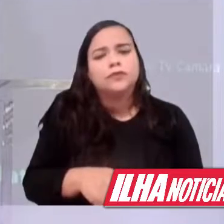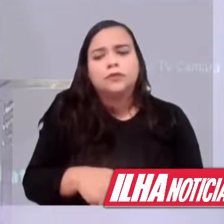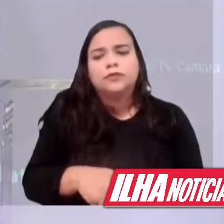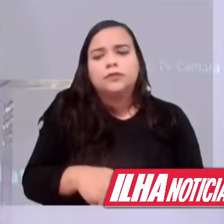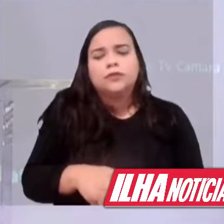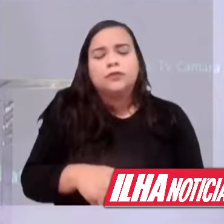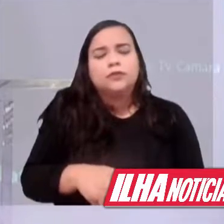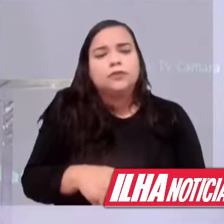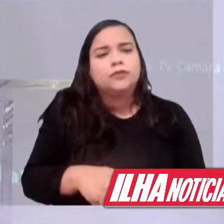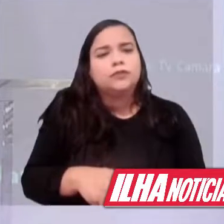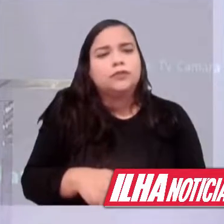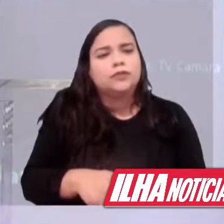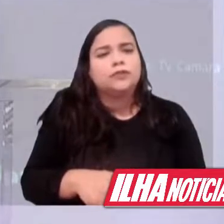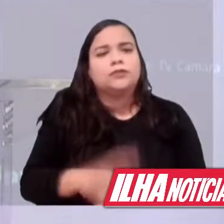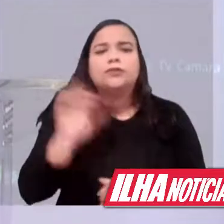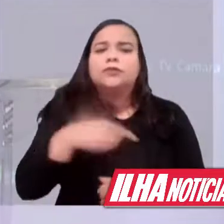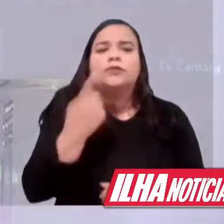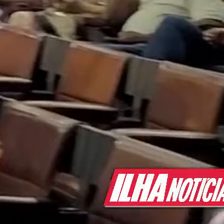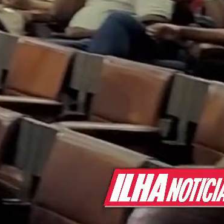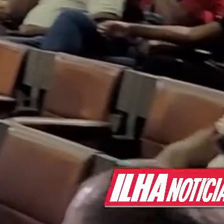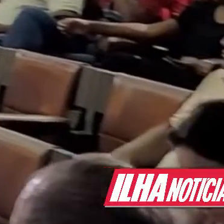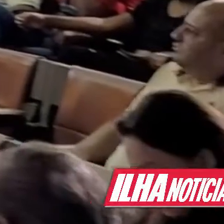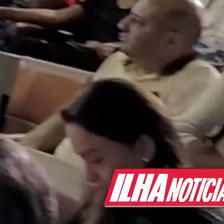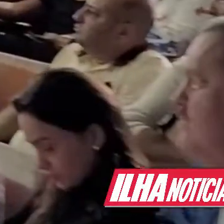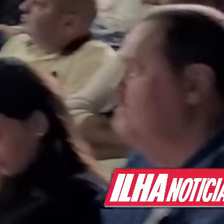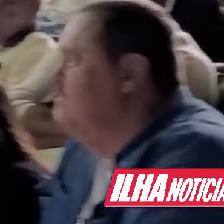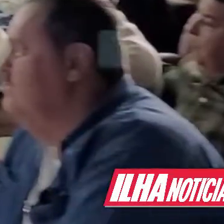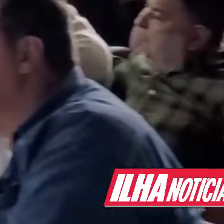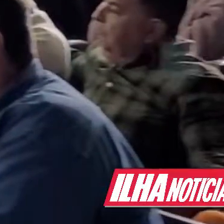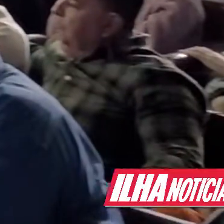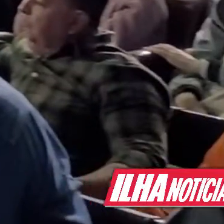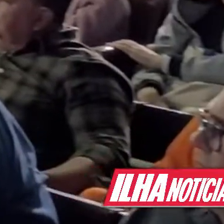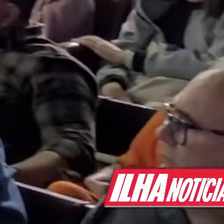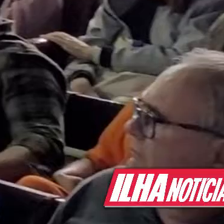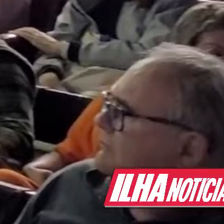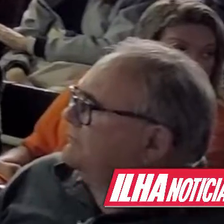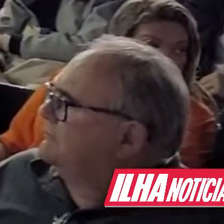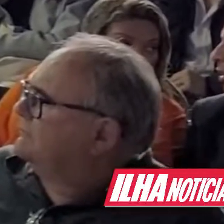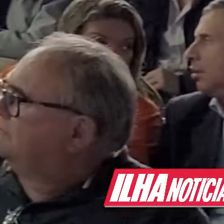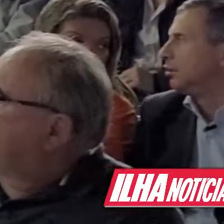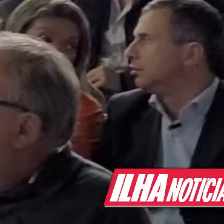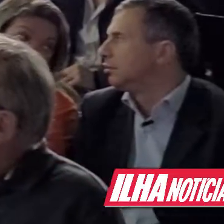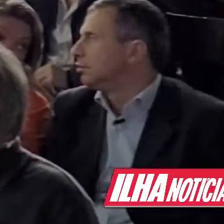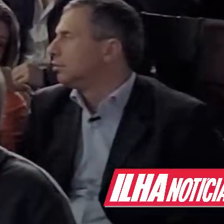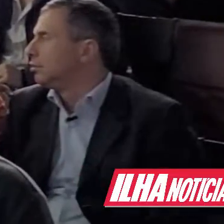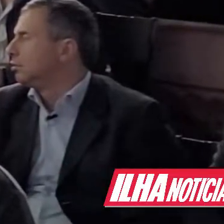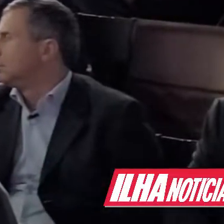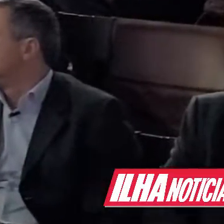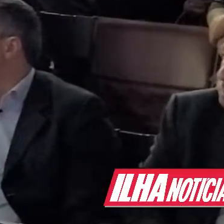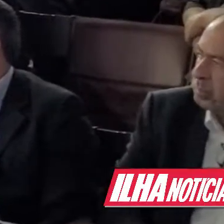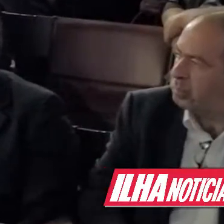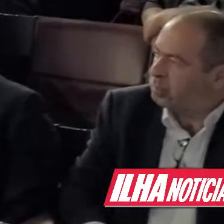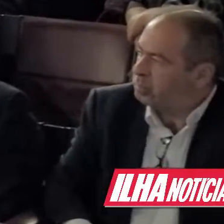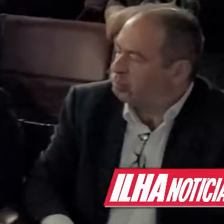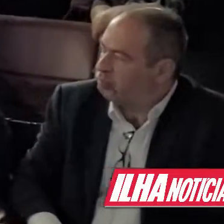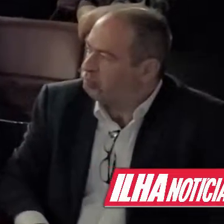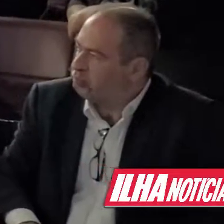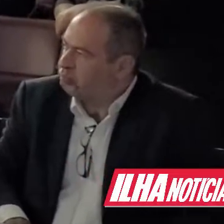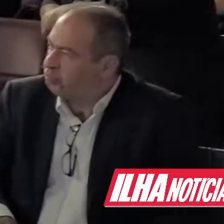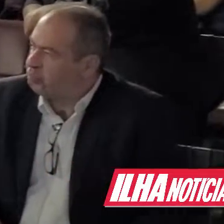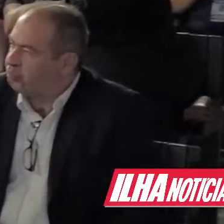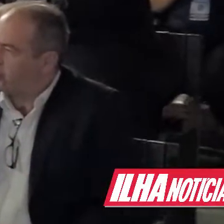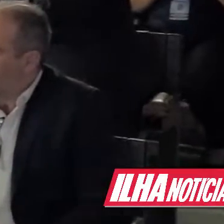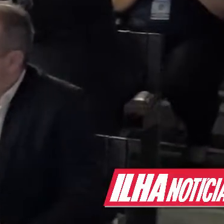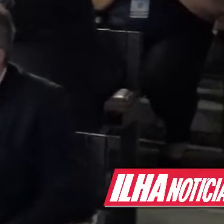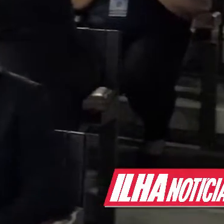nós conseguimos fazer essa saída hoje passa um 40 mil veículos naquela saída e se você fizer o acesso sem passar pelo